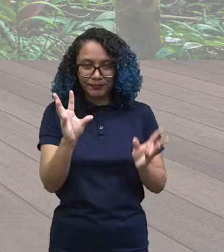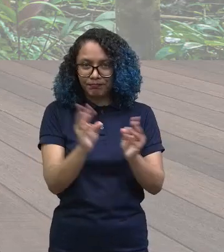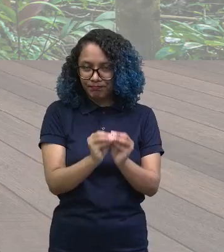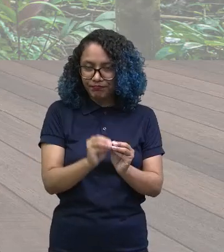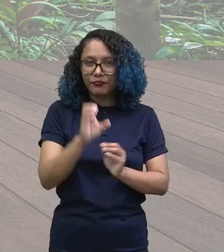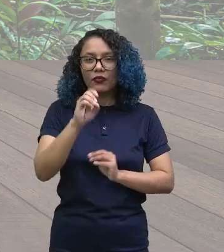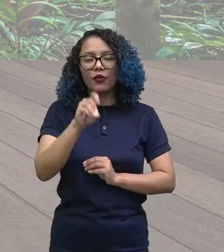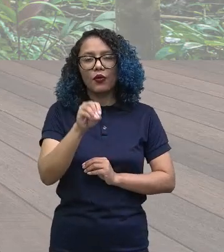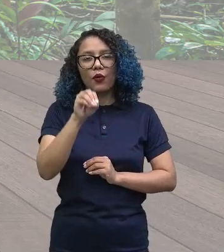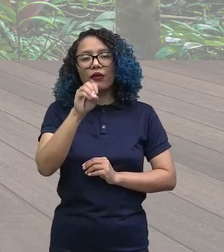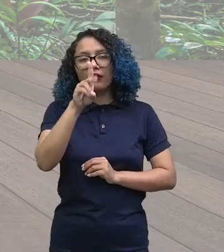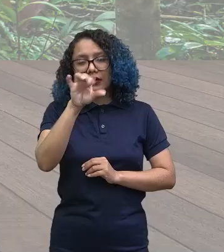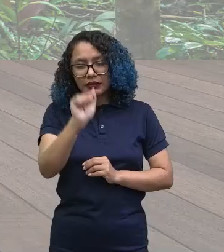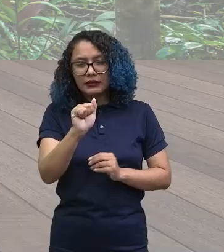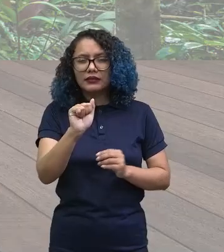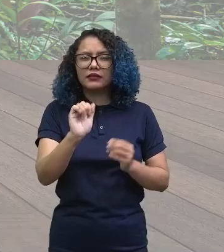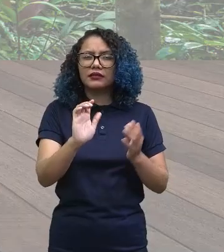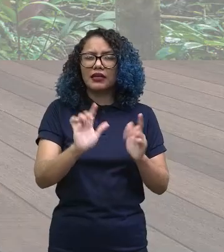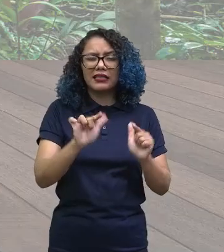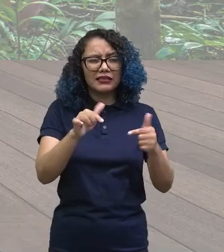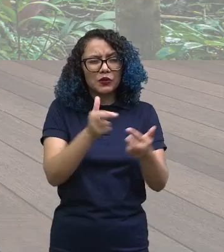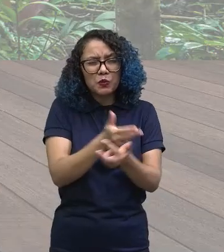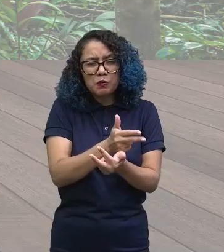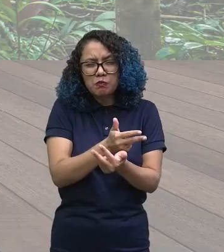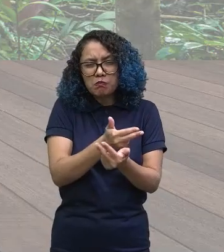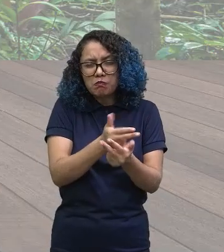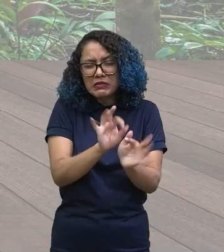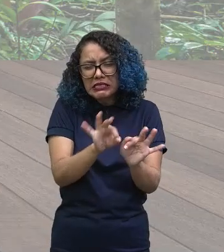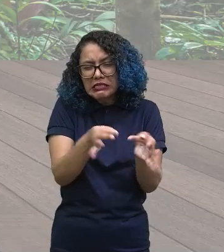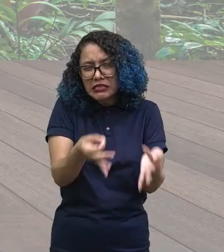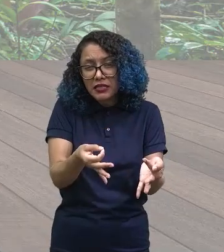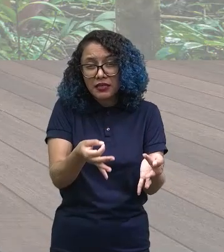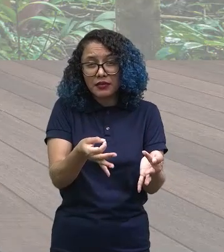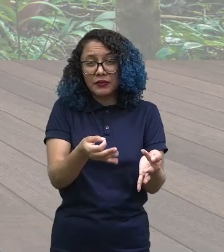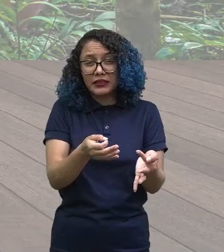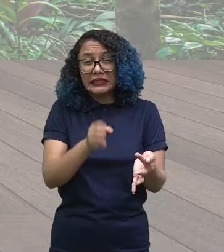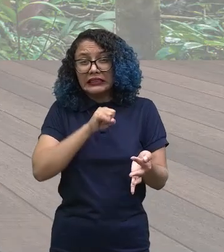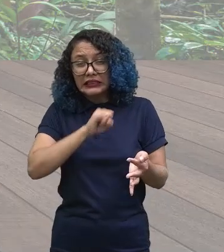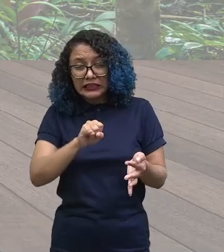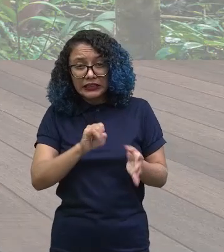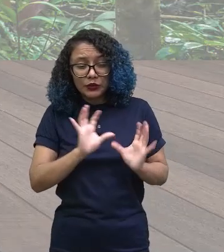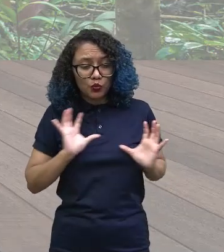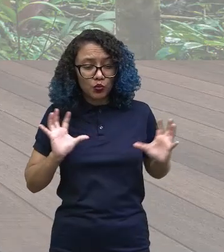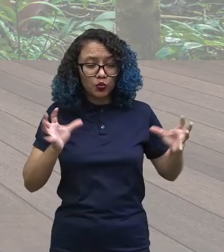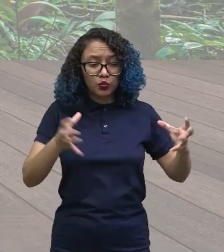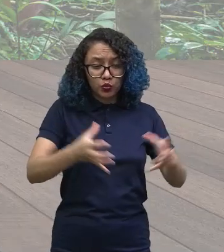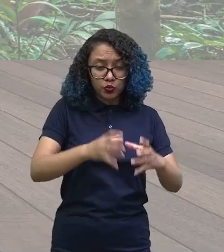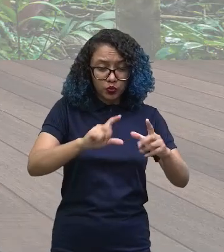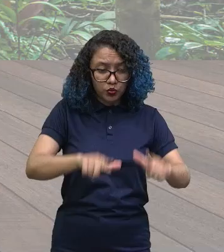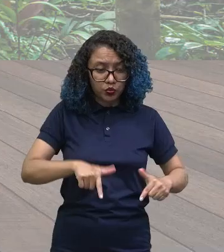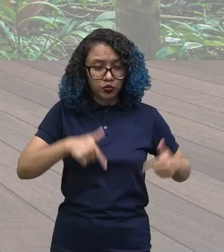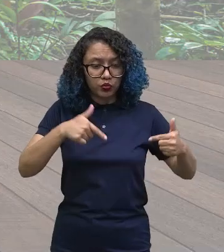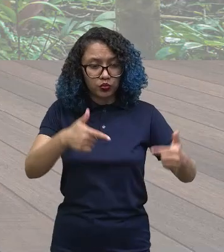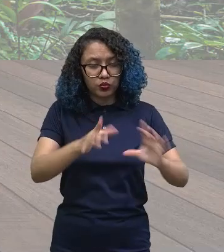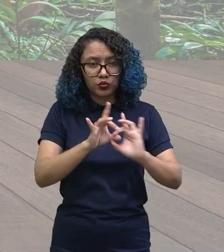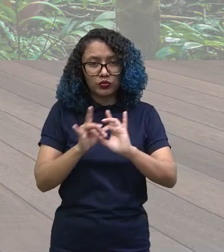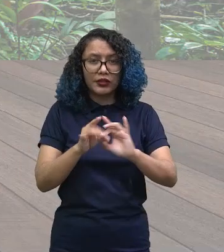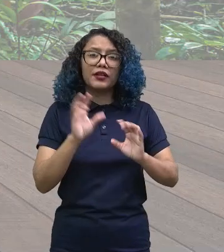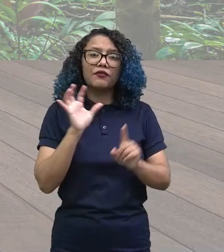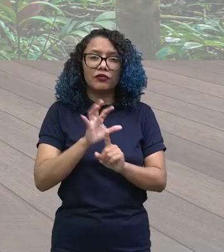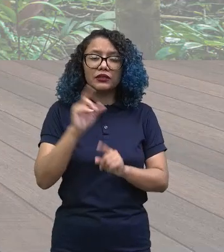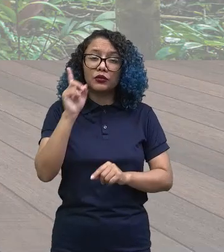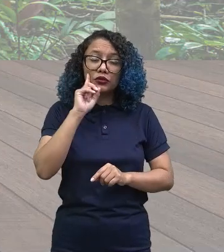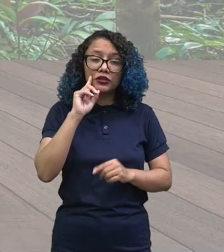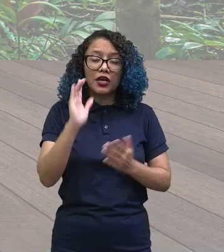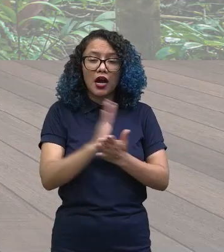Pequenas ações que no conjunto, no coletivo, vão impactar aí no dia a dia. Tem outros